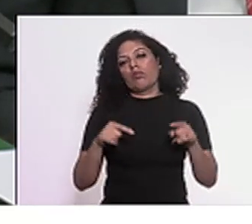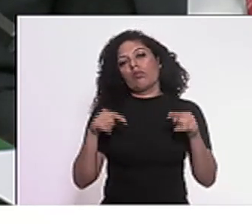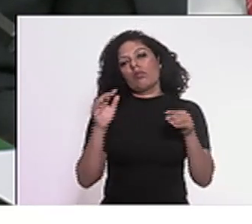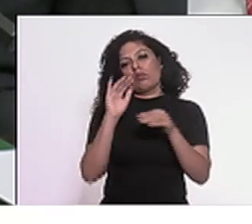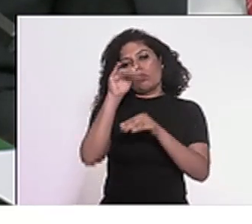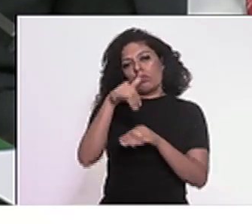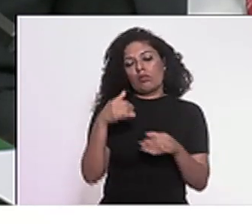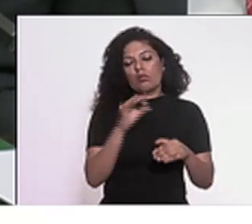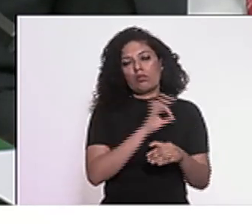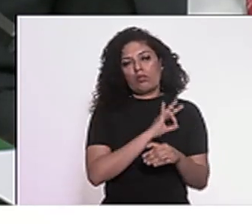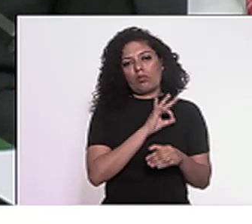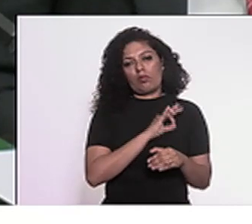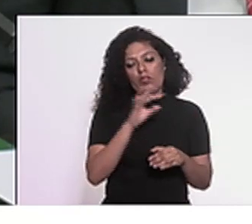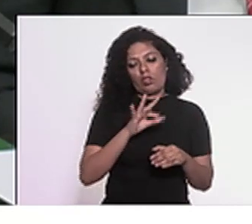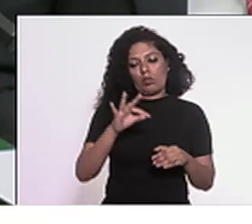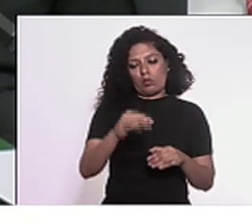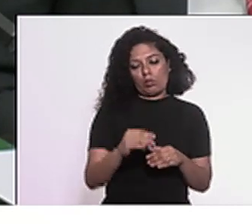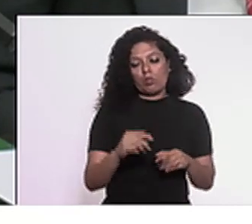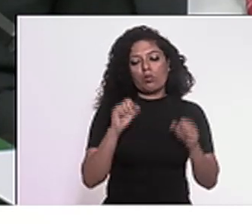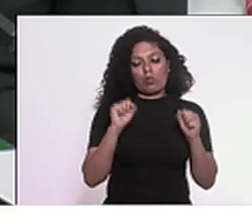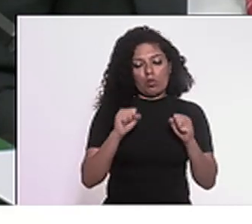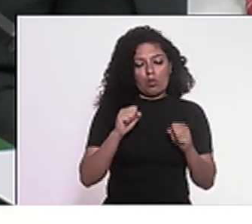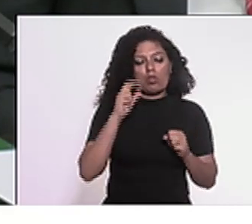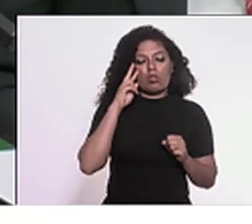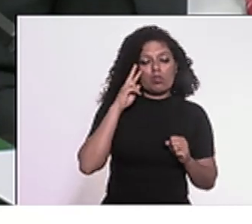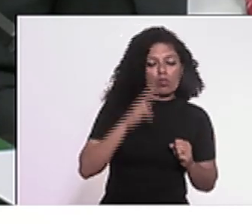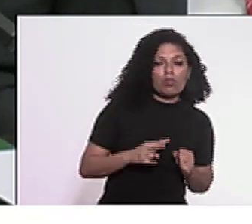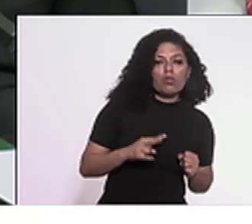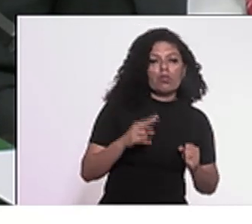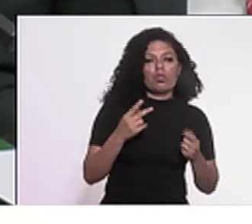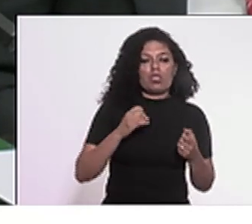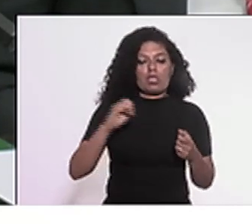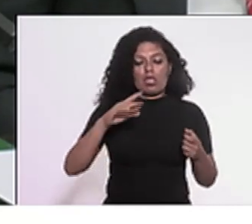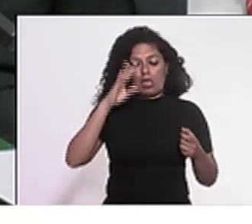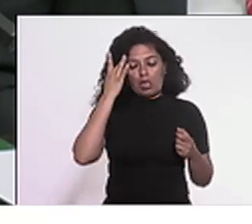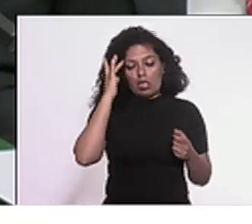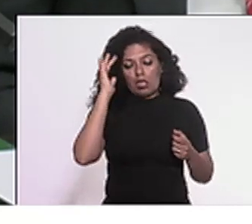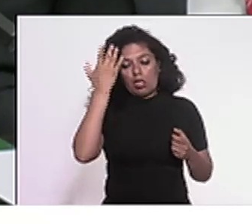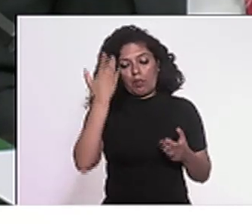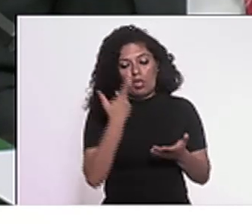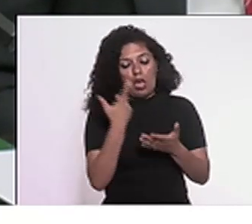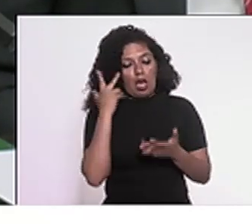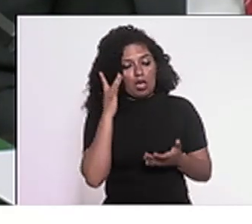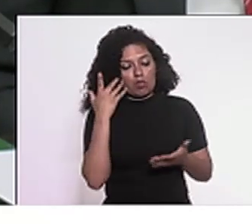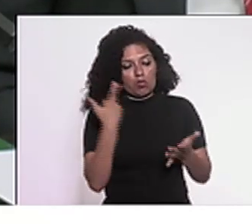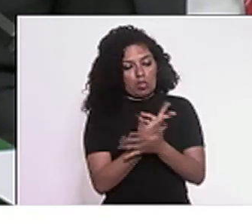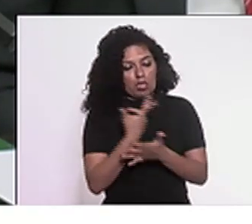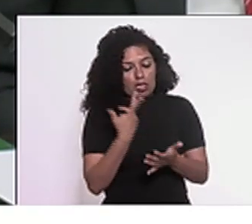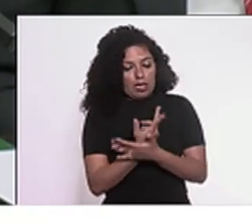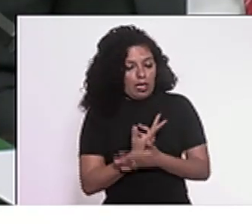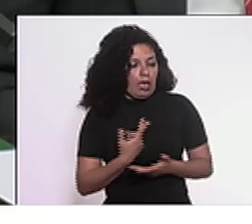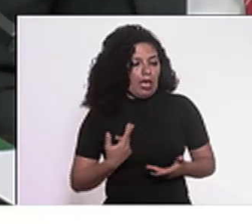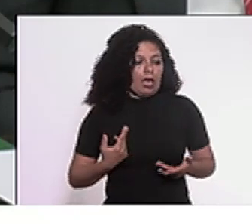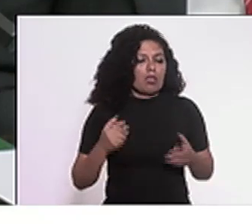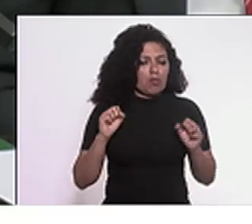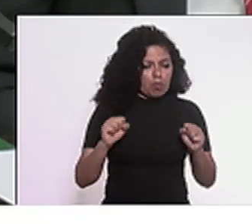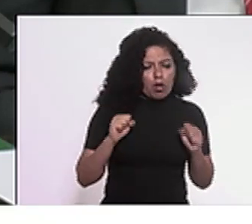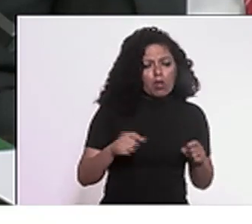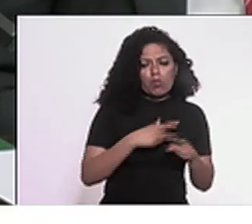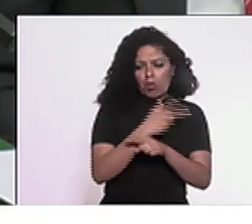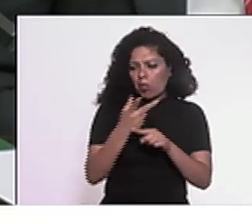Todo processo administrativo ele é passível de recurso administrativo, e caso esse recurso ele não satisfaça o